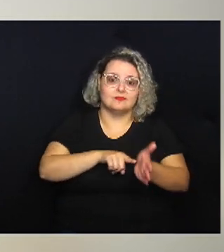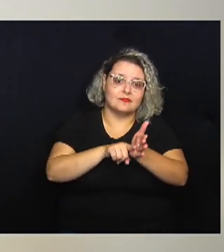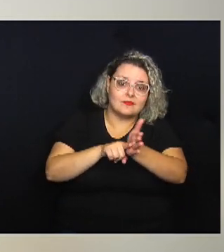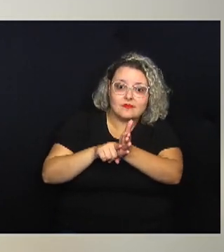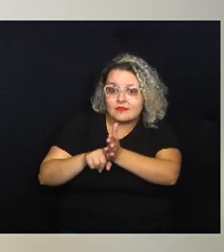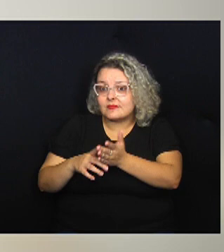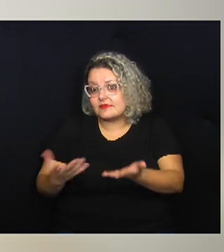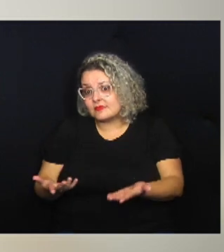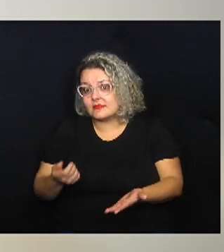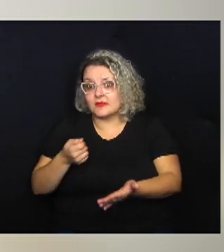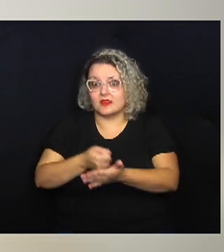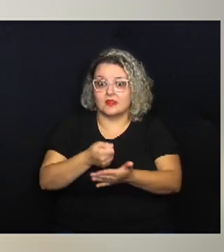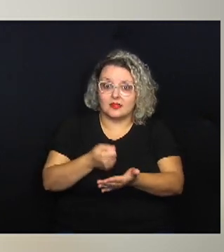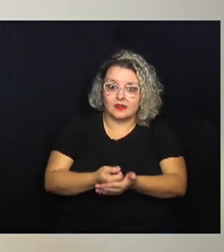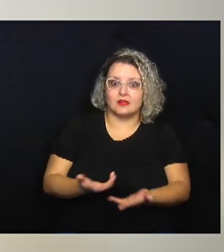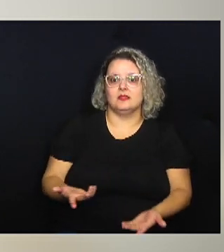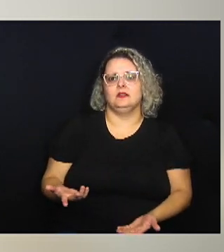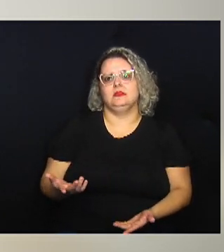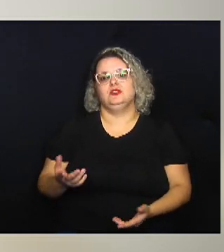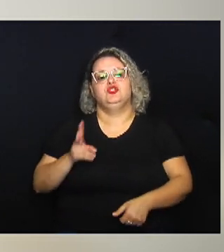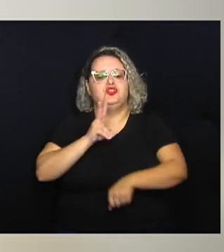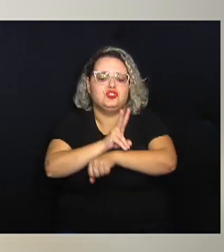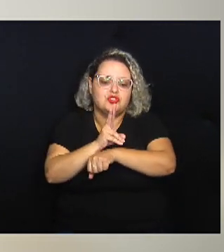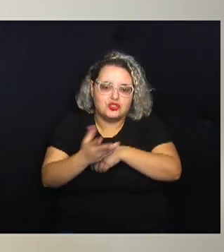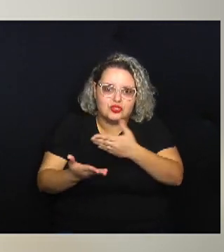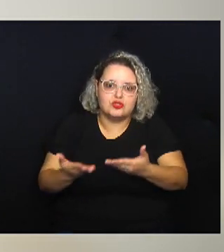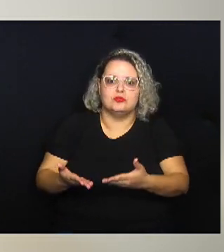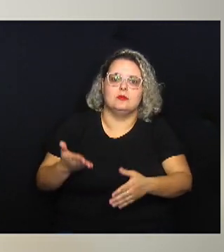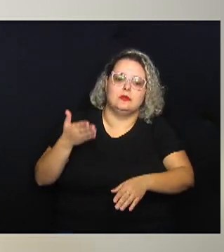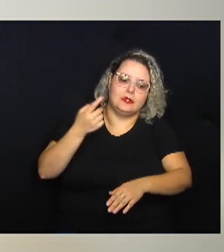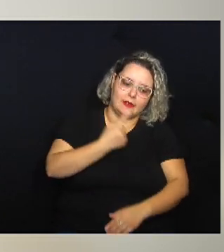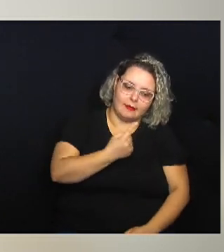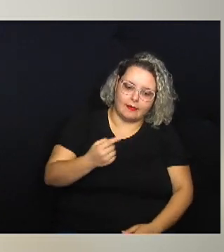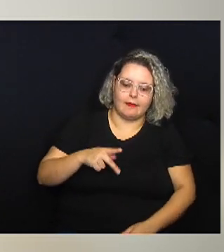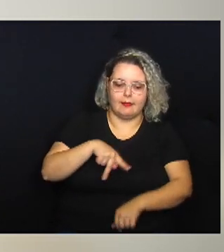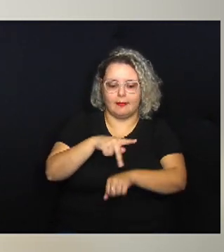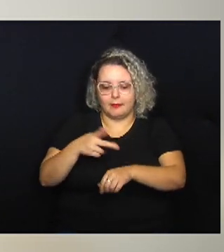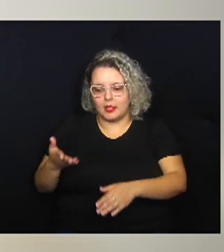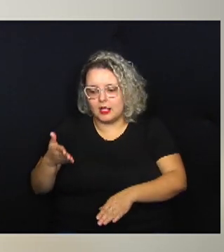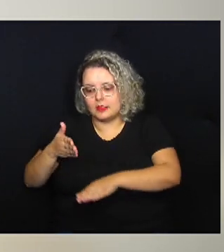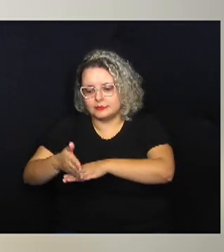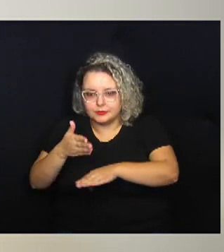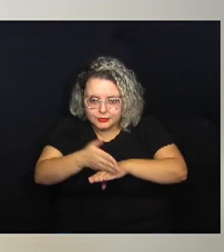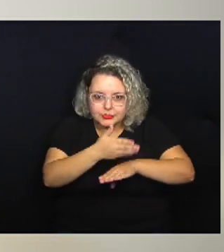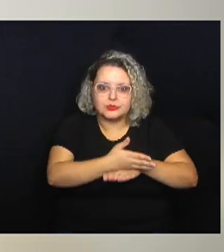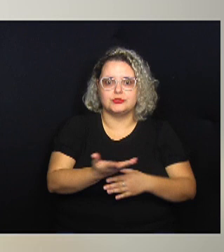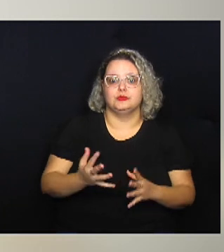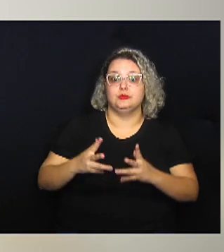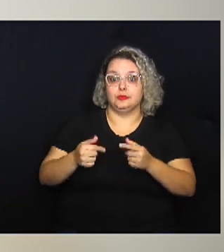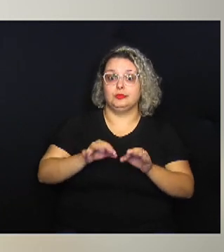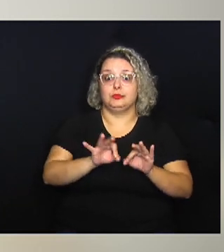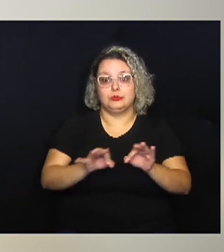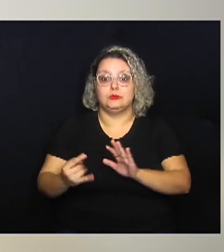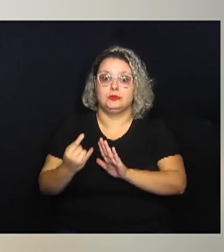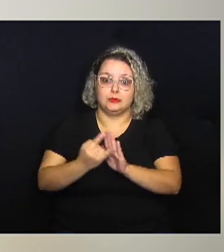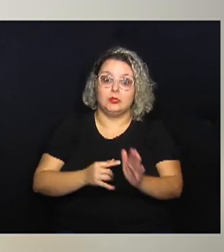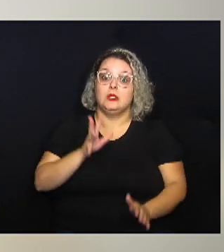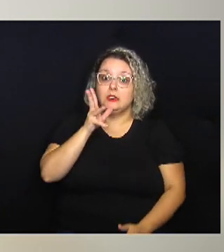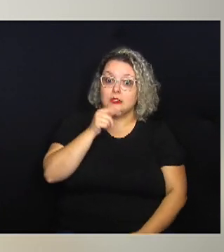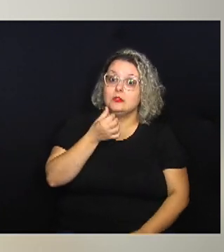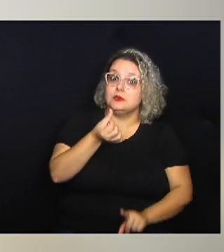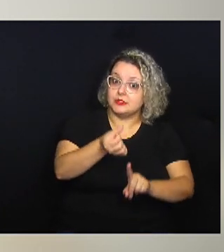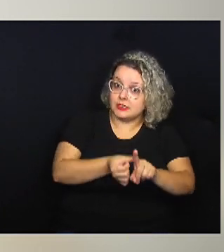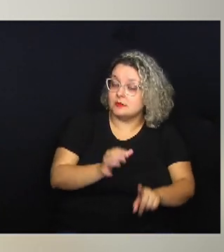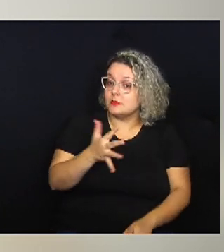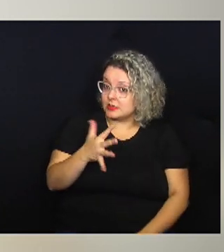sobre as exigências sanitárias para entrar em cada país etc preparei todos os documentos demorado Demorou uns seis meses